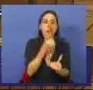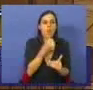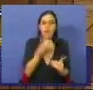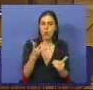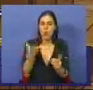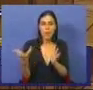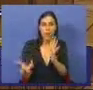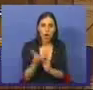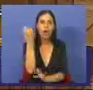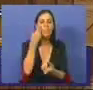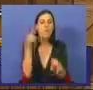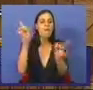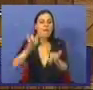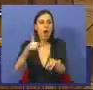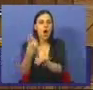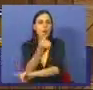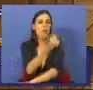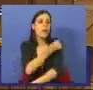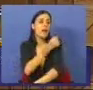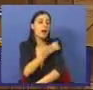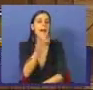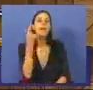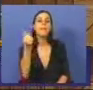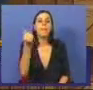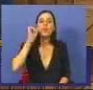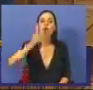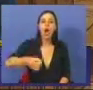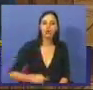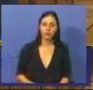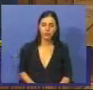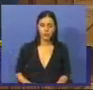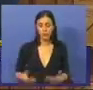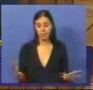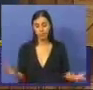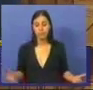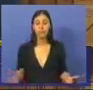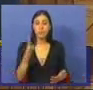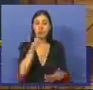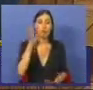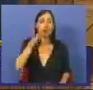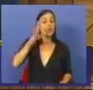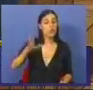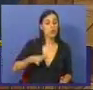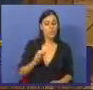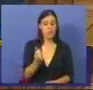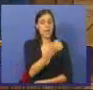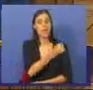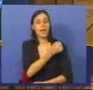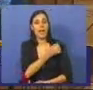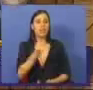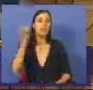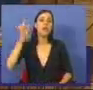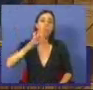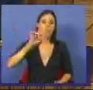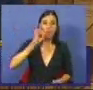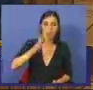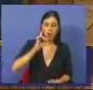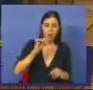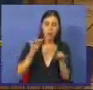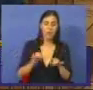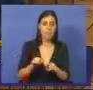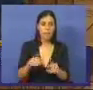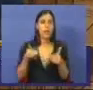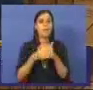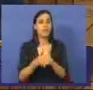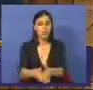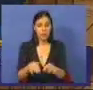poder recomprar a casa e a que preço? Porque quando nos diz que a casa, que o valor que é considerado neste